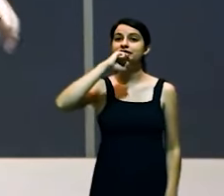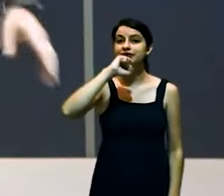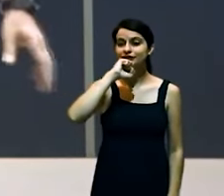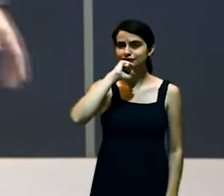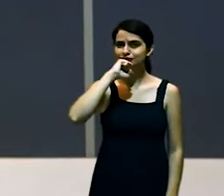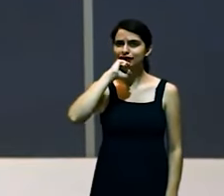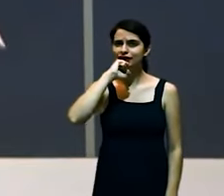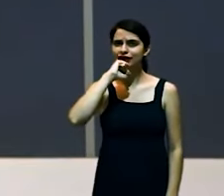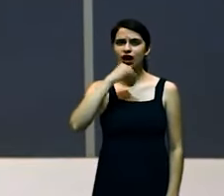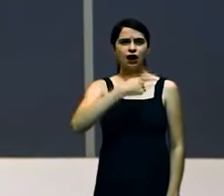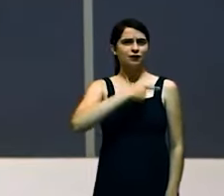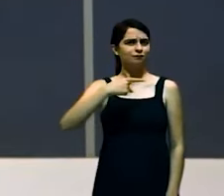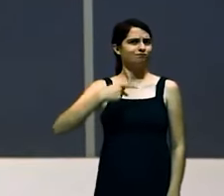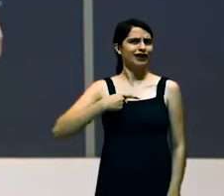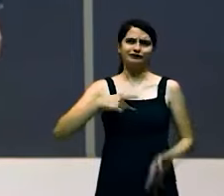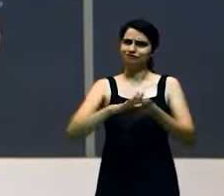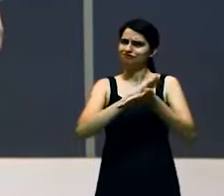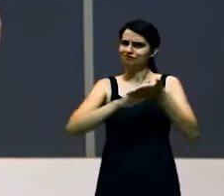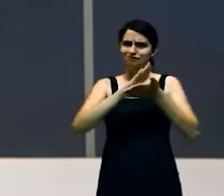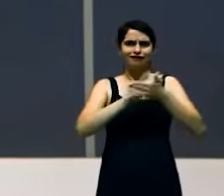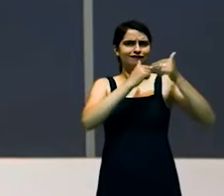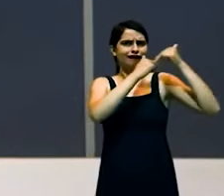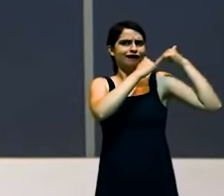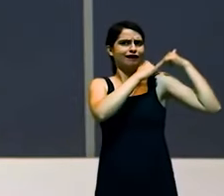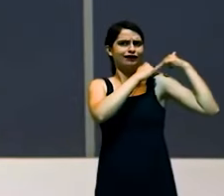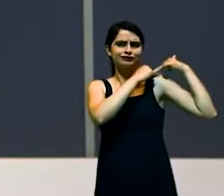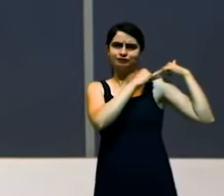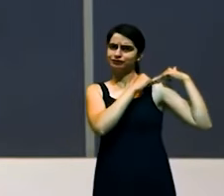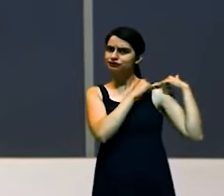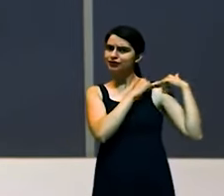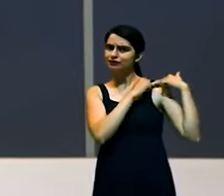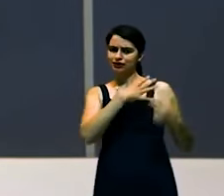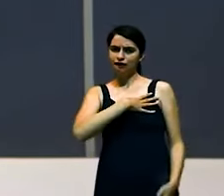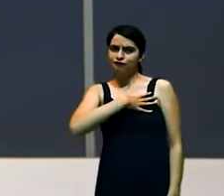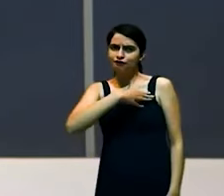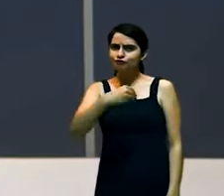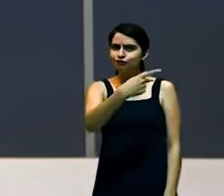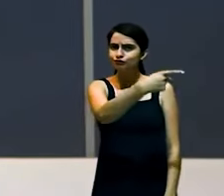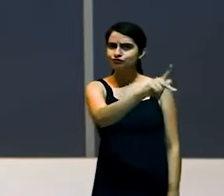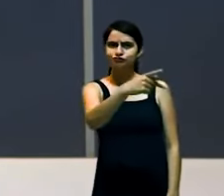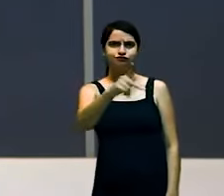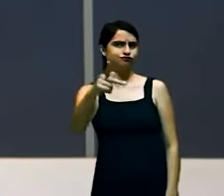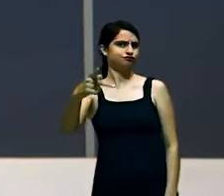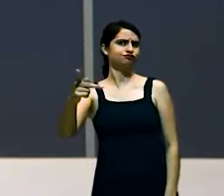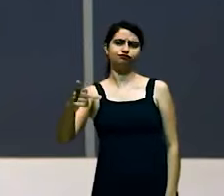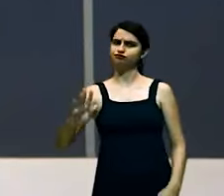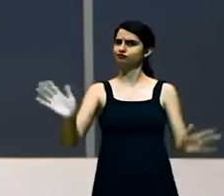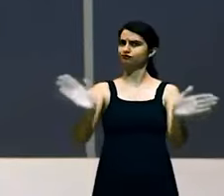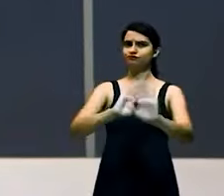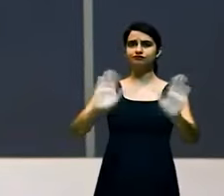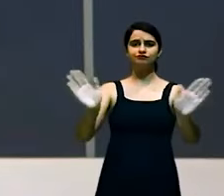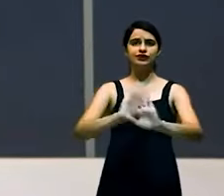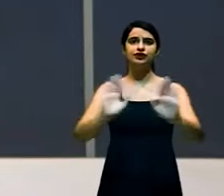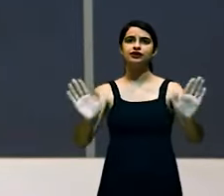Não jogue isso para ninguém, para avô, para avó e nem para pastor. Porque